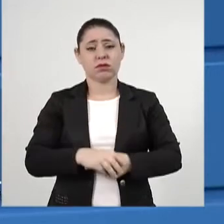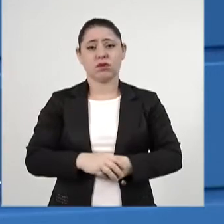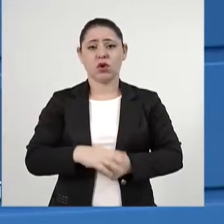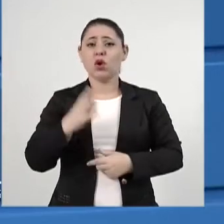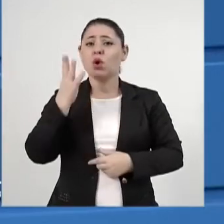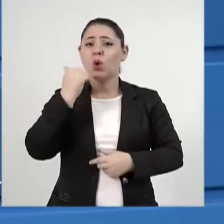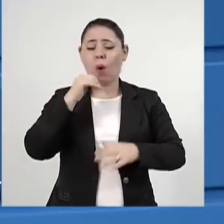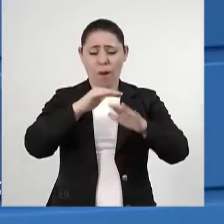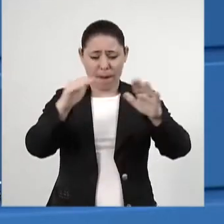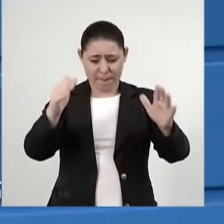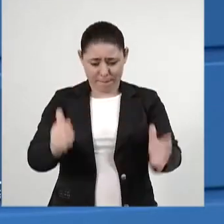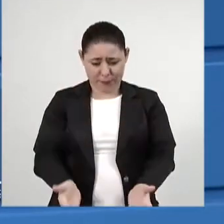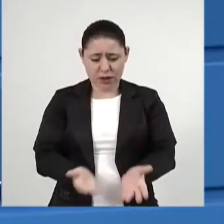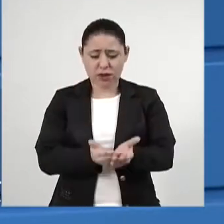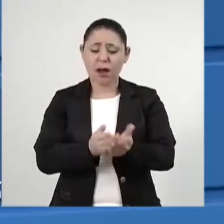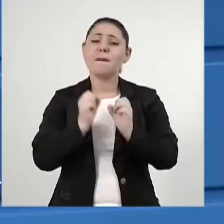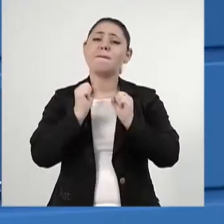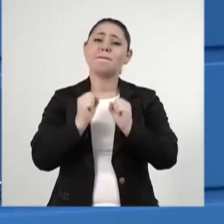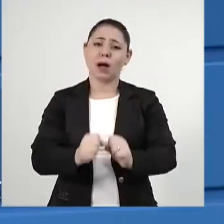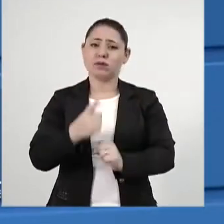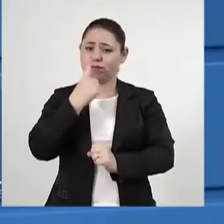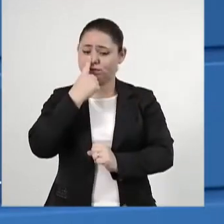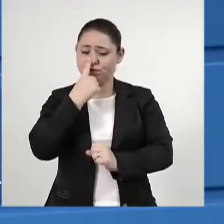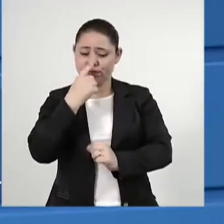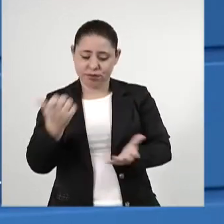alimentos podem estragarem, apodrecerem,